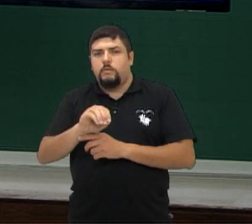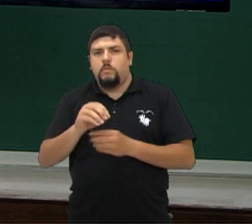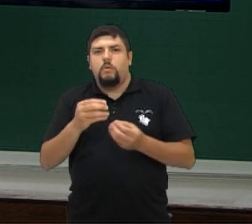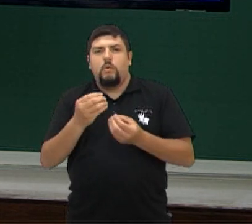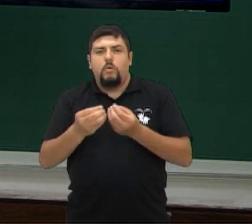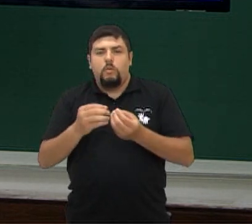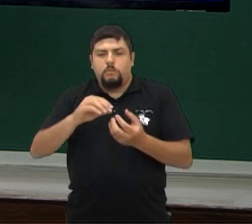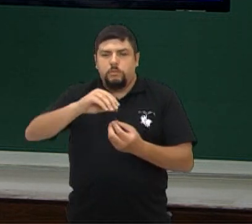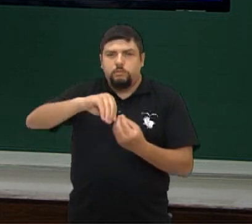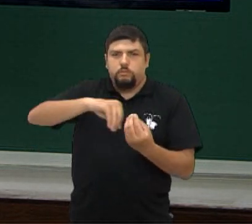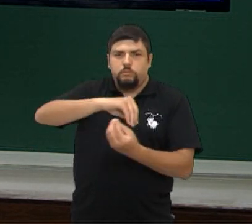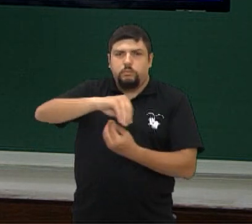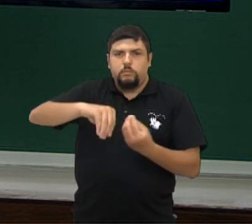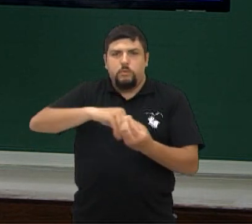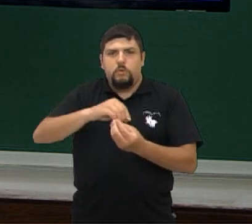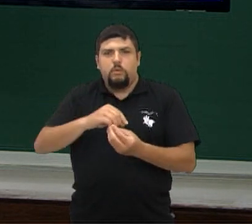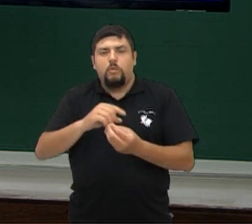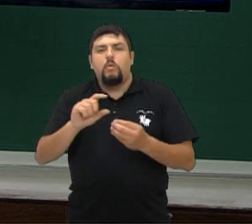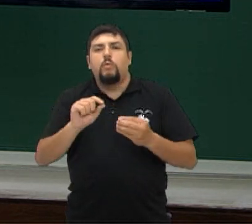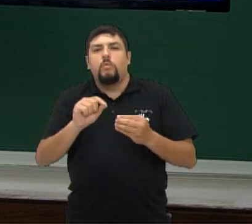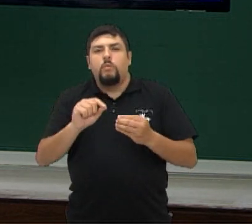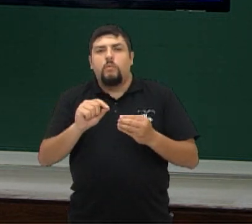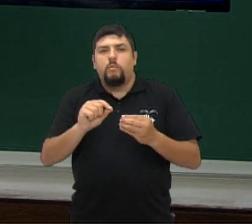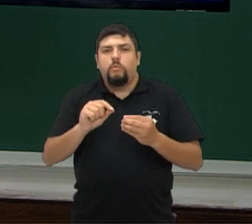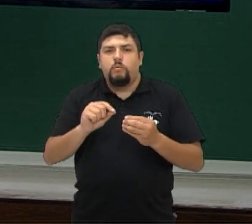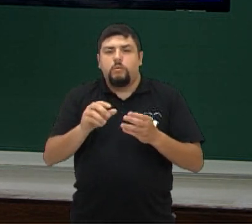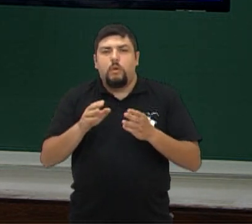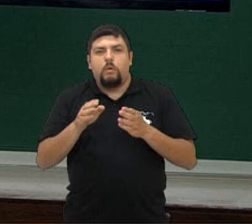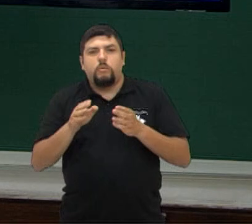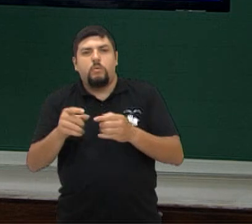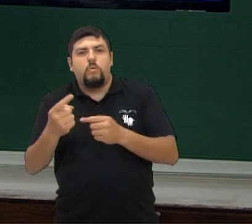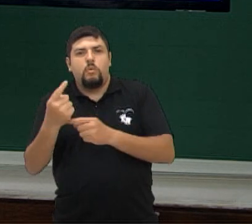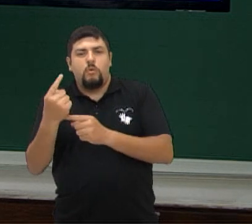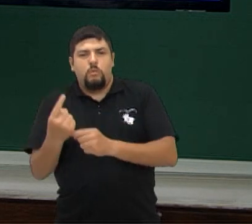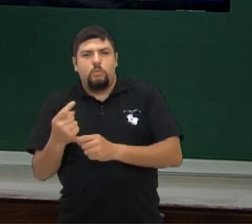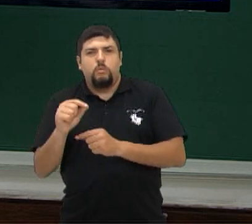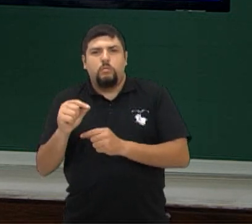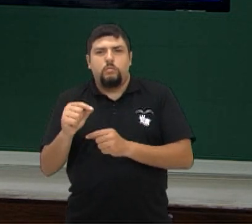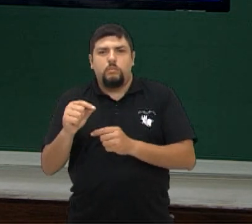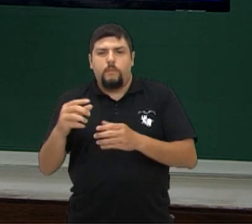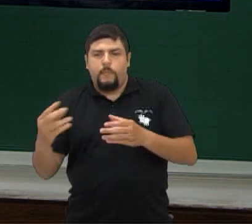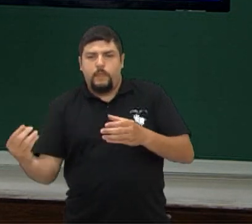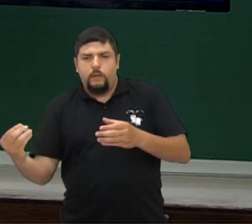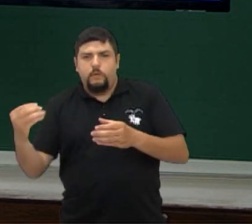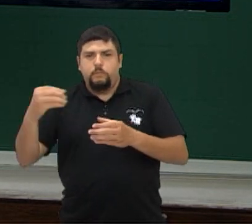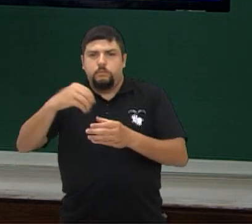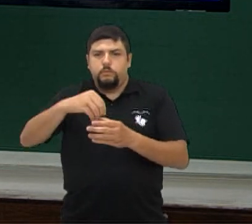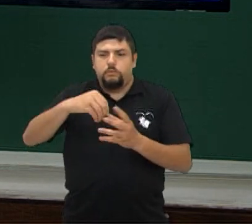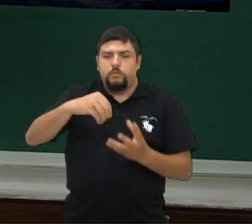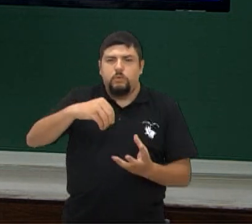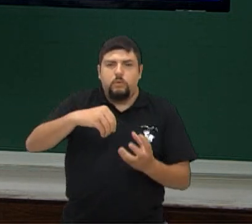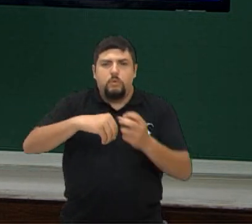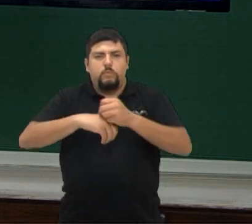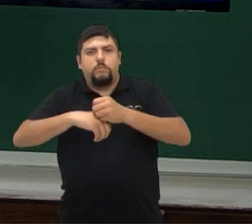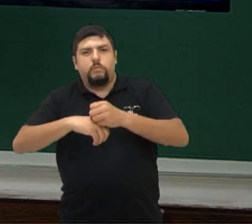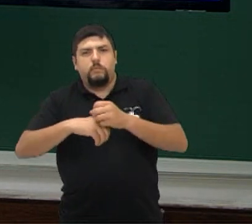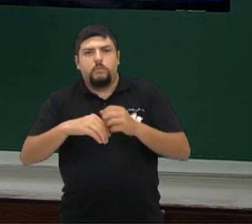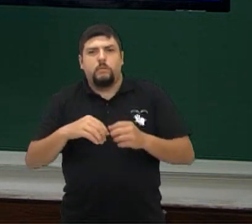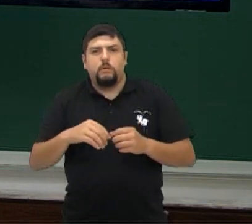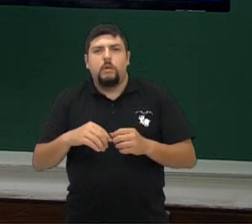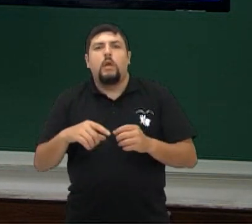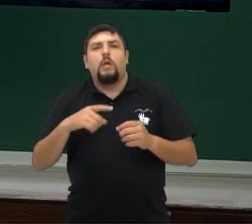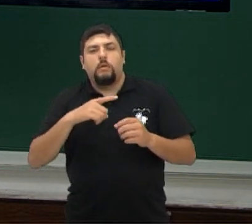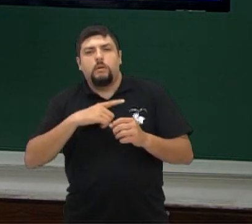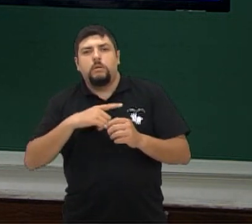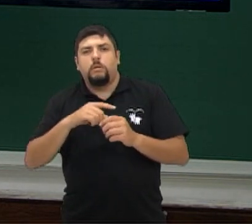a reação no sentido 1, ou seja, para consumir o que eu coloquei a mais e dessa forma eu vou ter